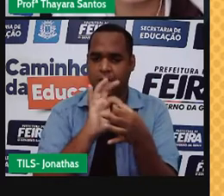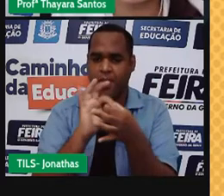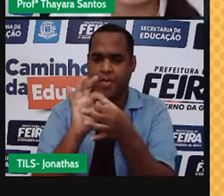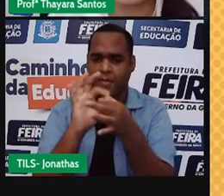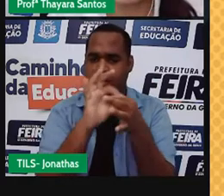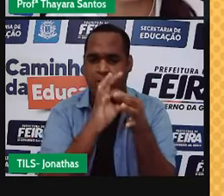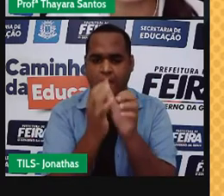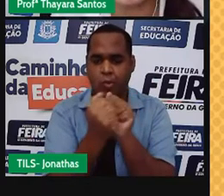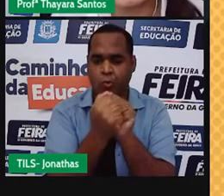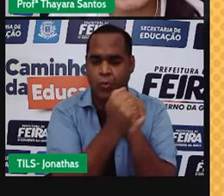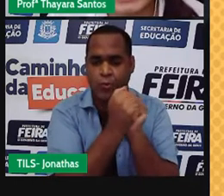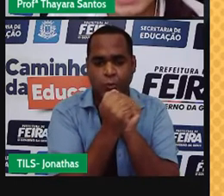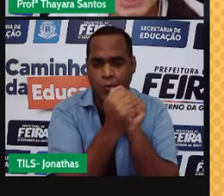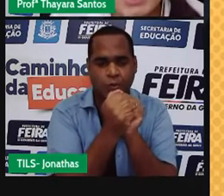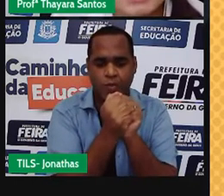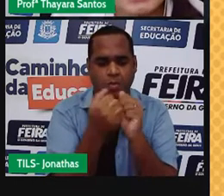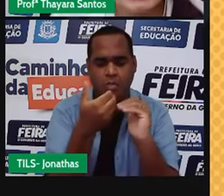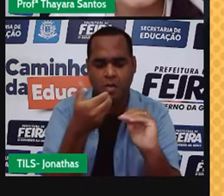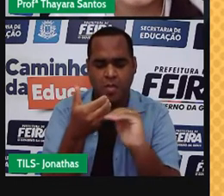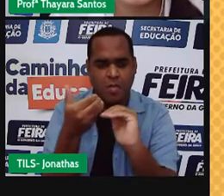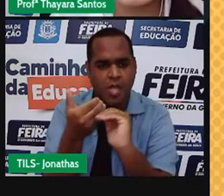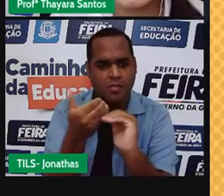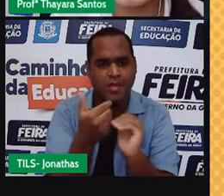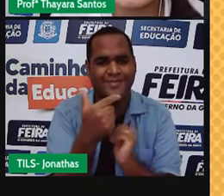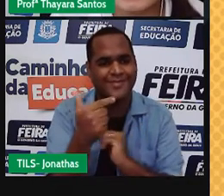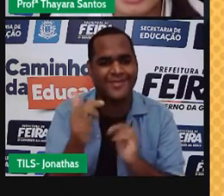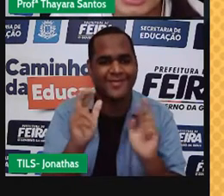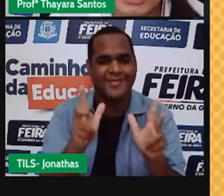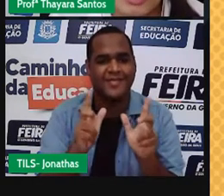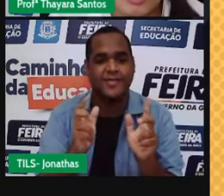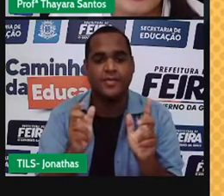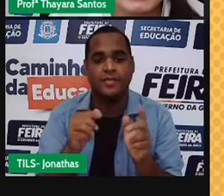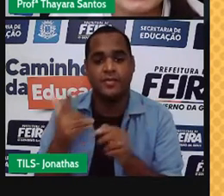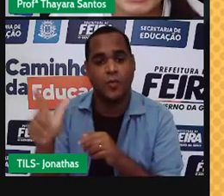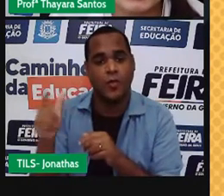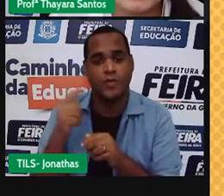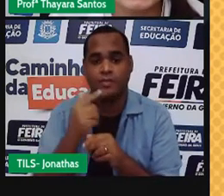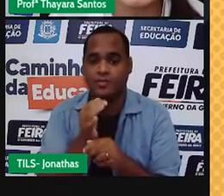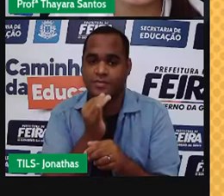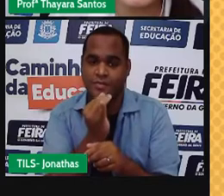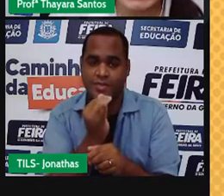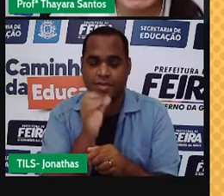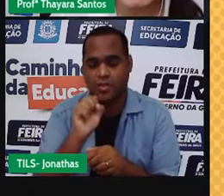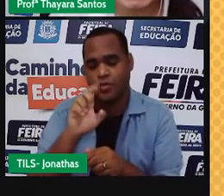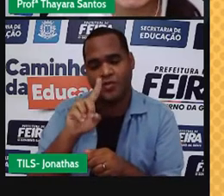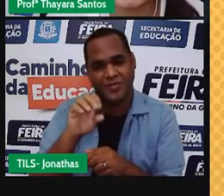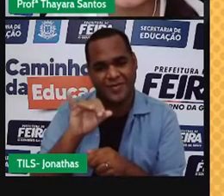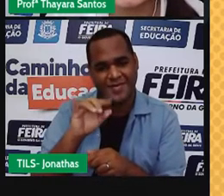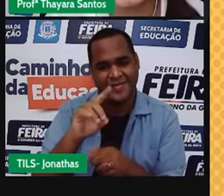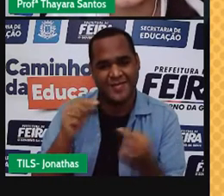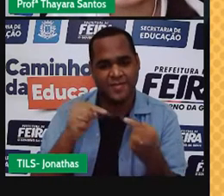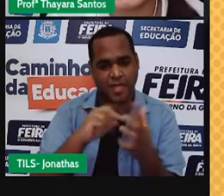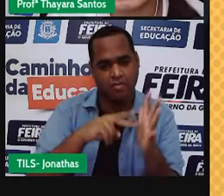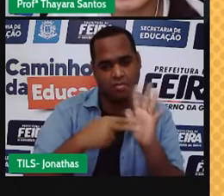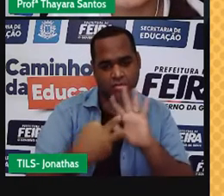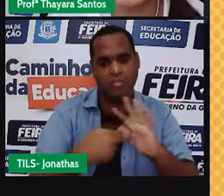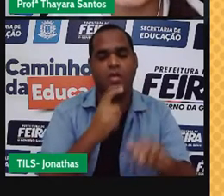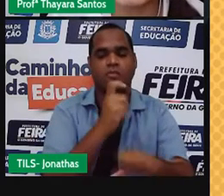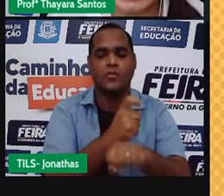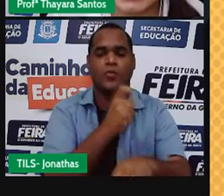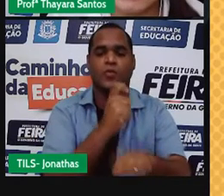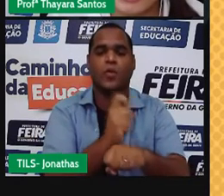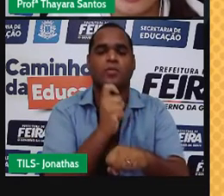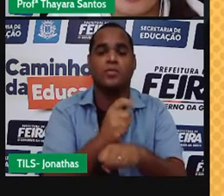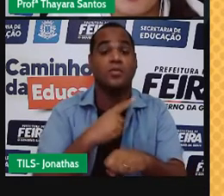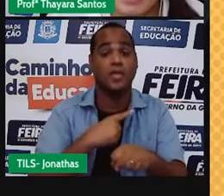grudados mesmo não tem quase espaço entre eles e no estado sólido como esses átomos estão desse jeito aquela